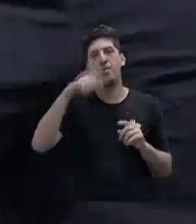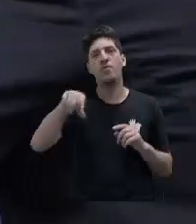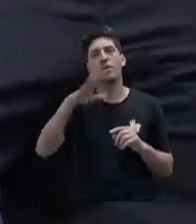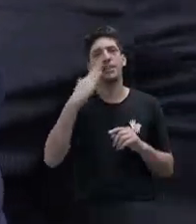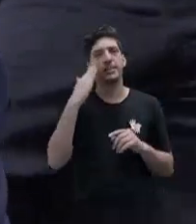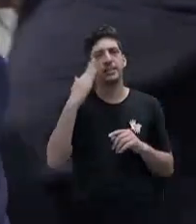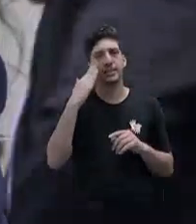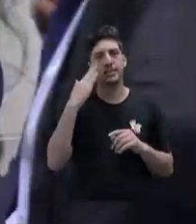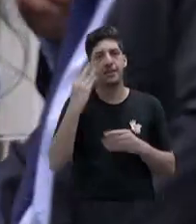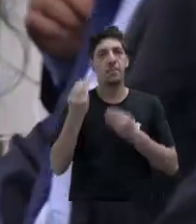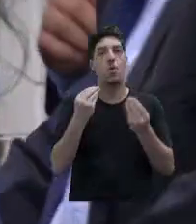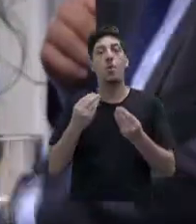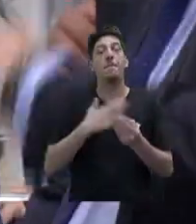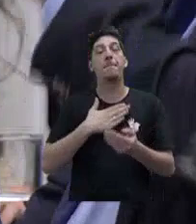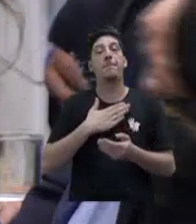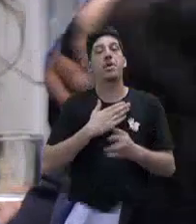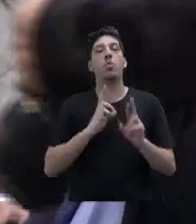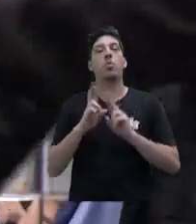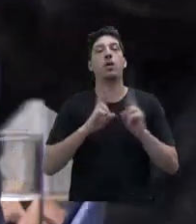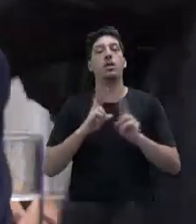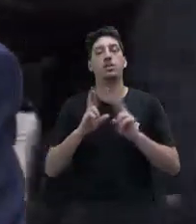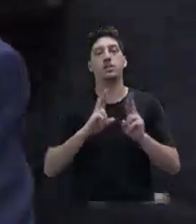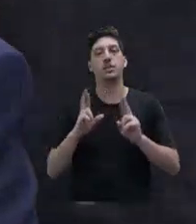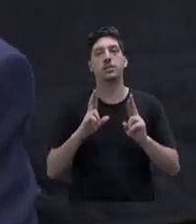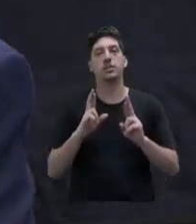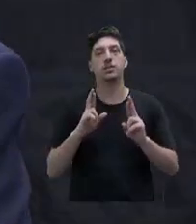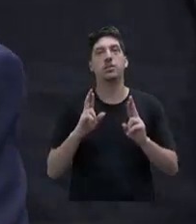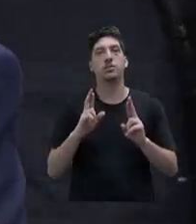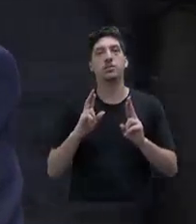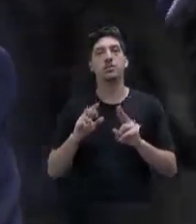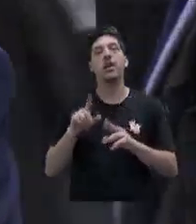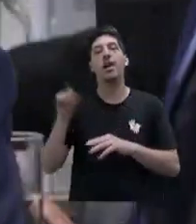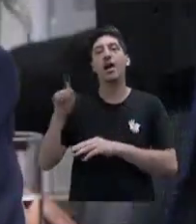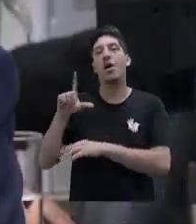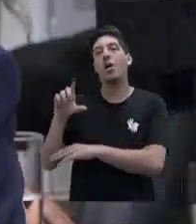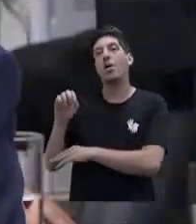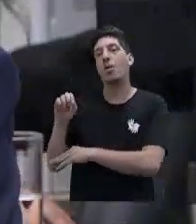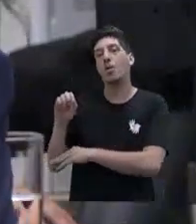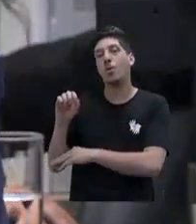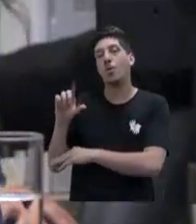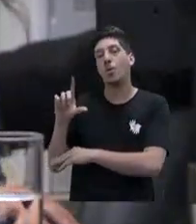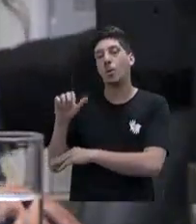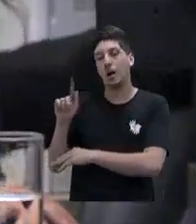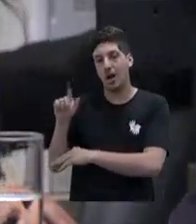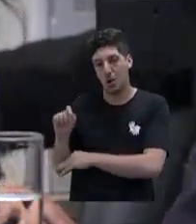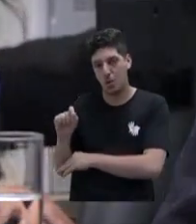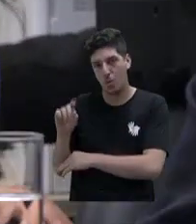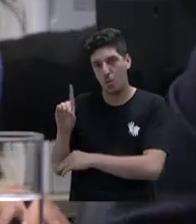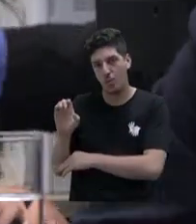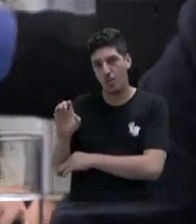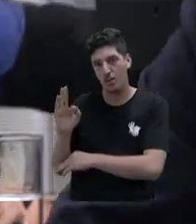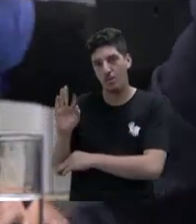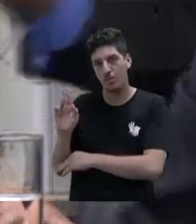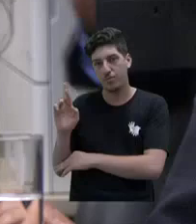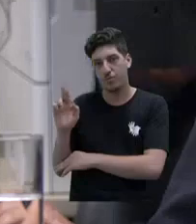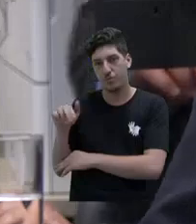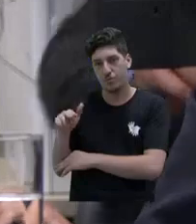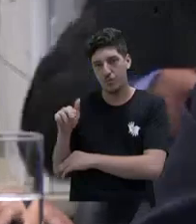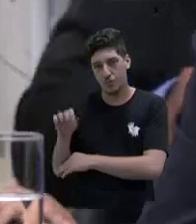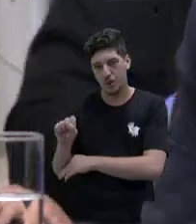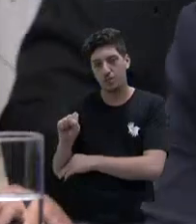minha relação com o Lago de Furnas, que eu acho que é um